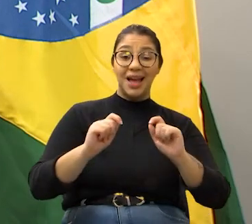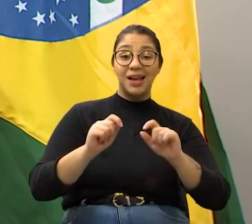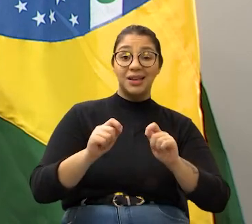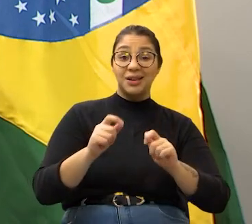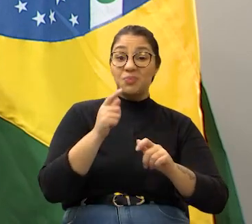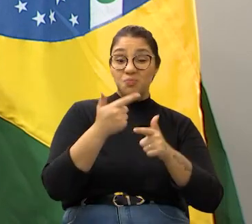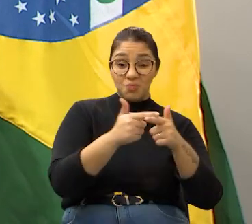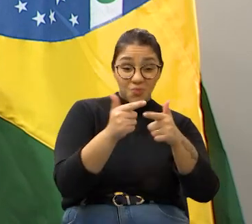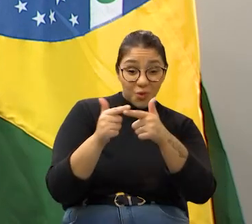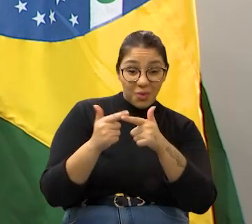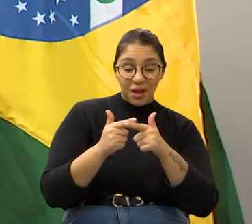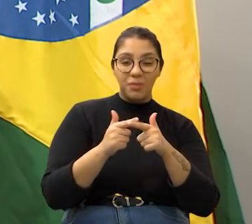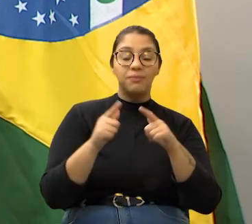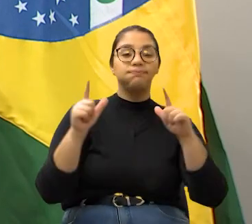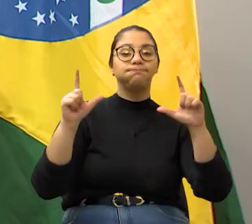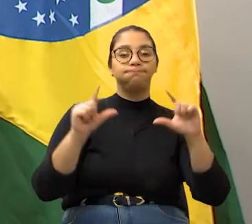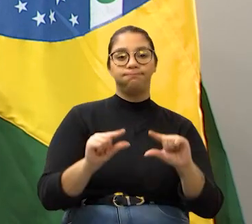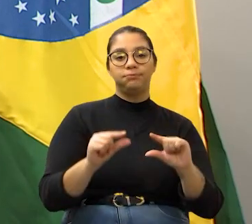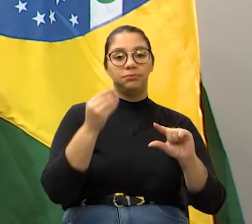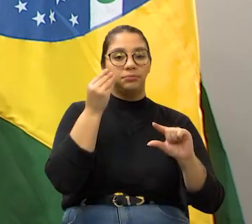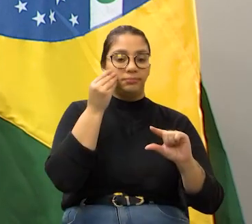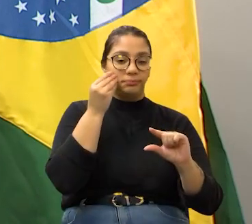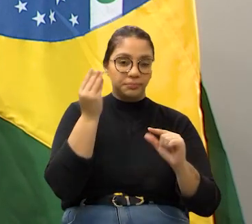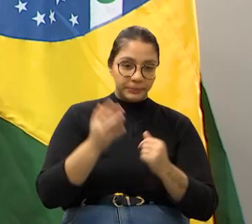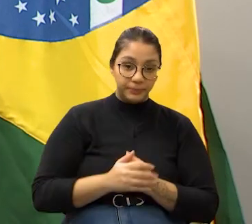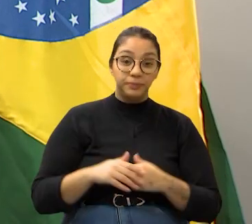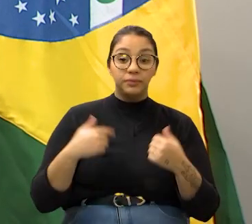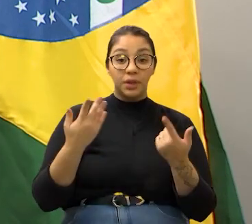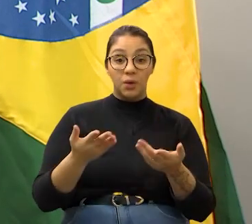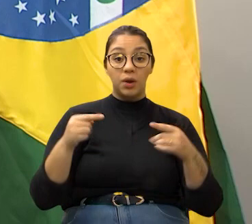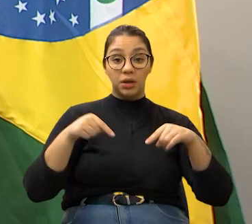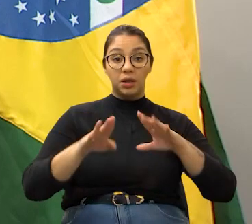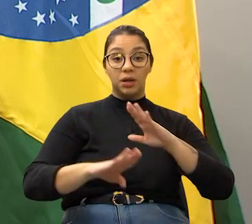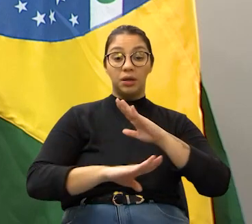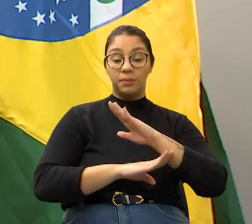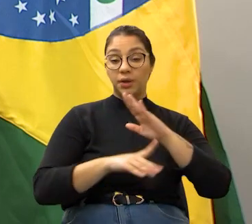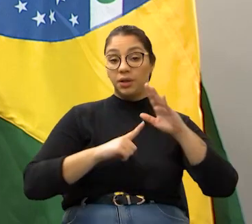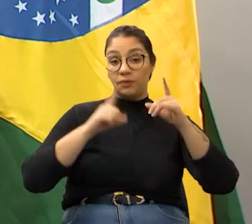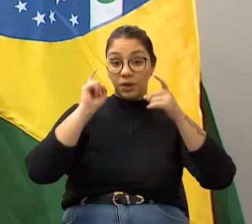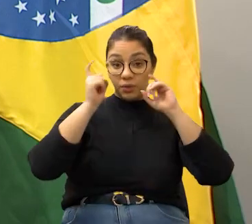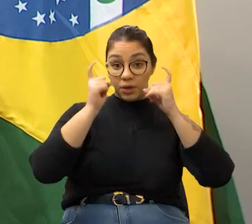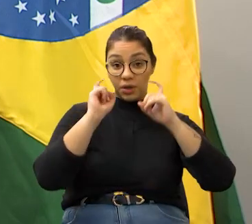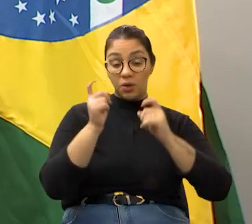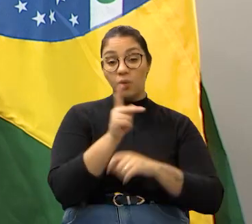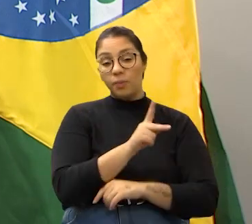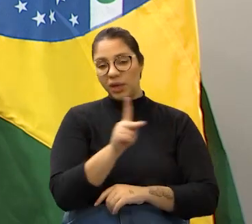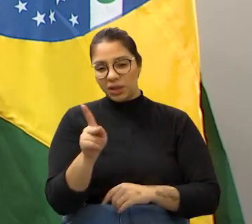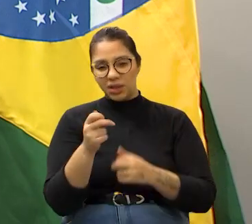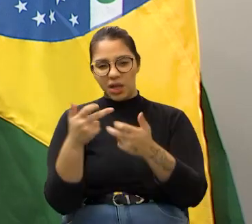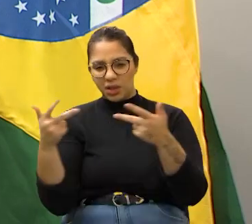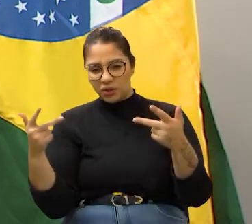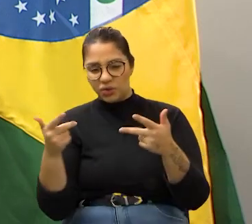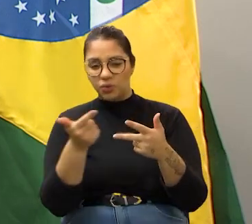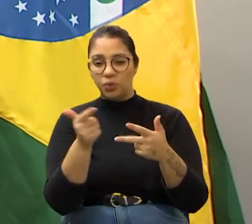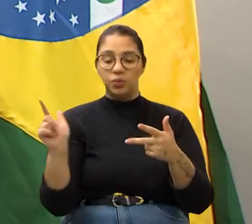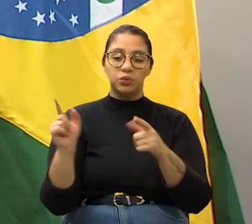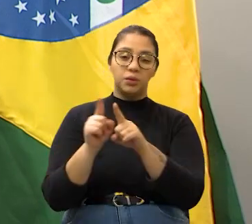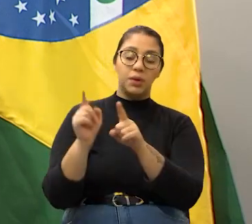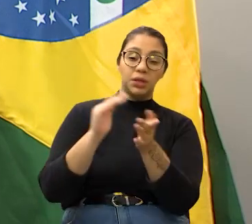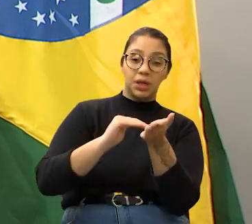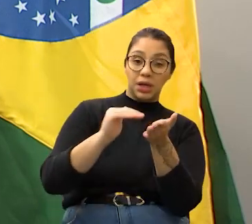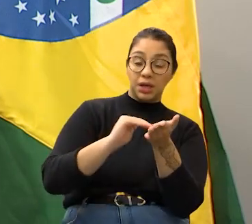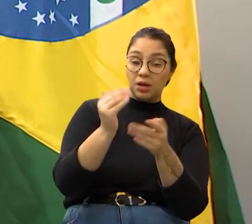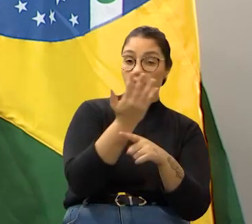minimizar esse problema. Então nós sediamos na Câmara uma reunião com esses presidentes e com os secretários ou diretores